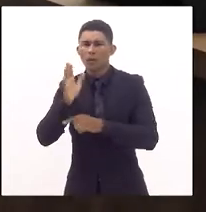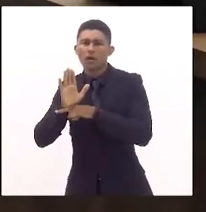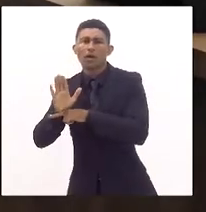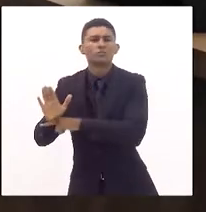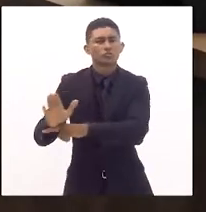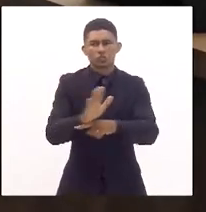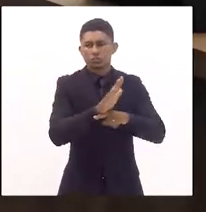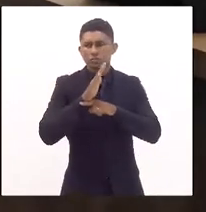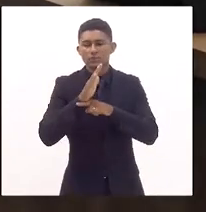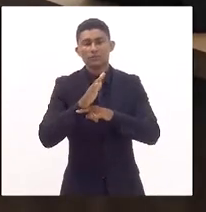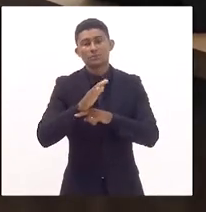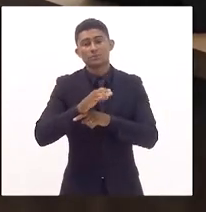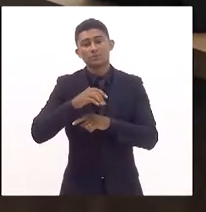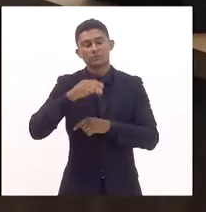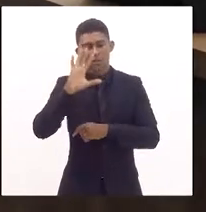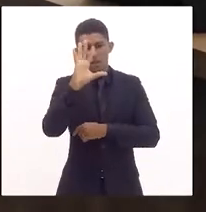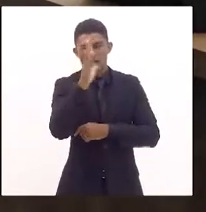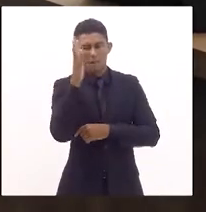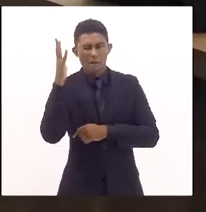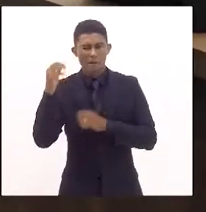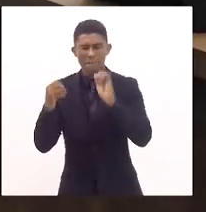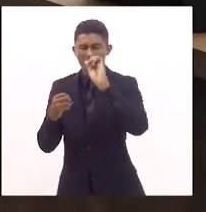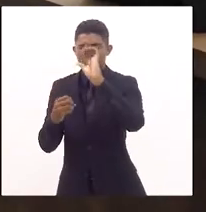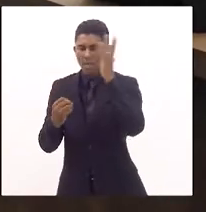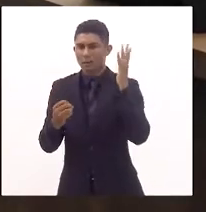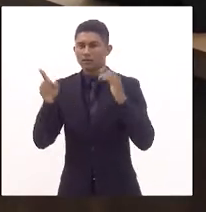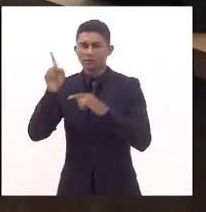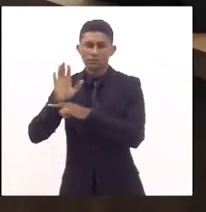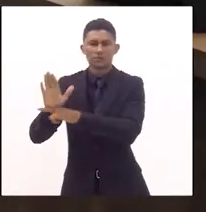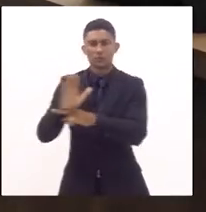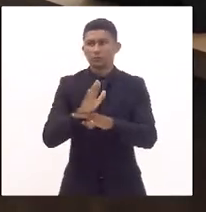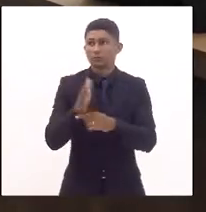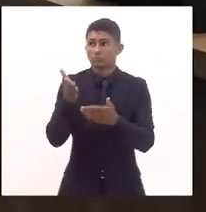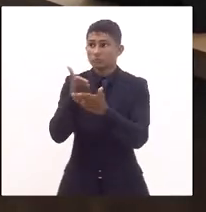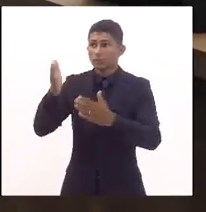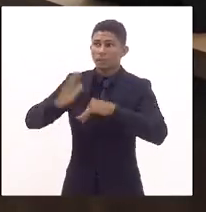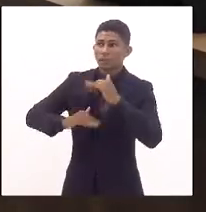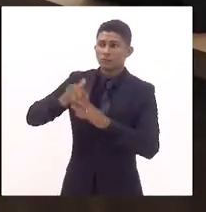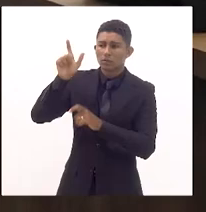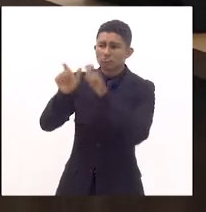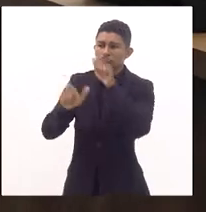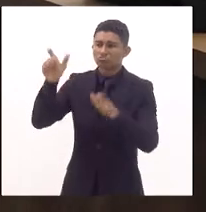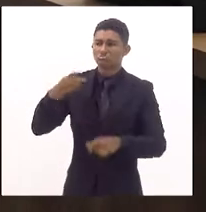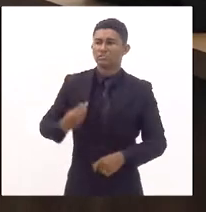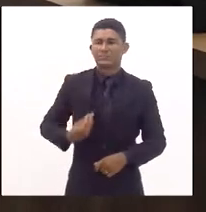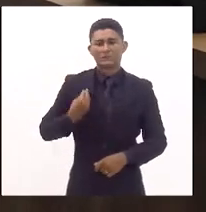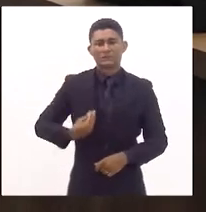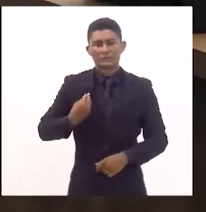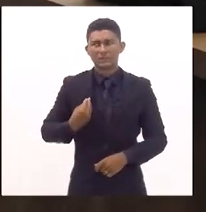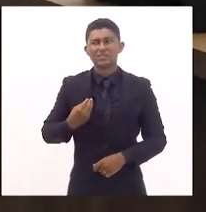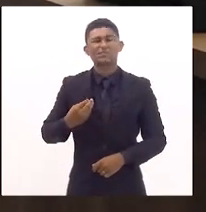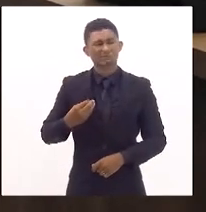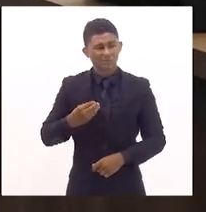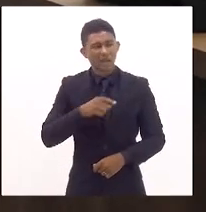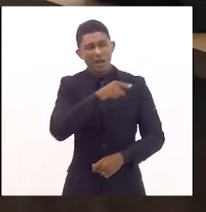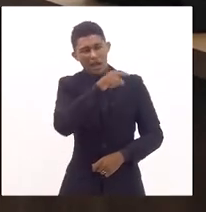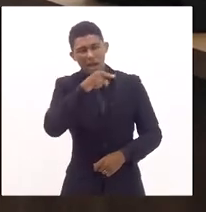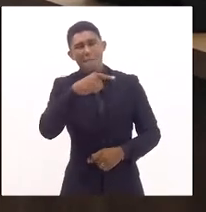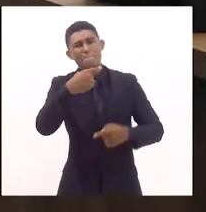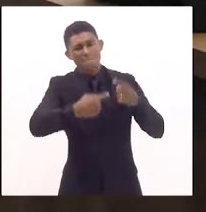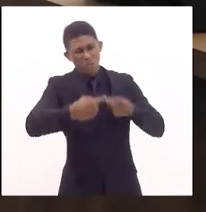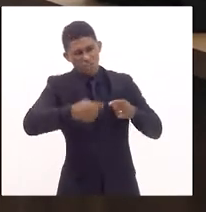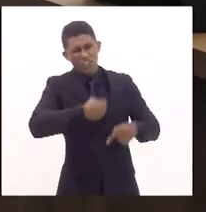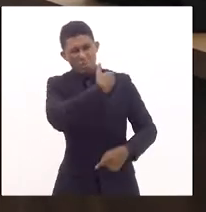muito com o nosso meio ambiente, né? São profissionais que estão aí sendo massacrados por